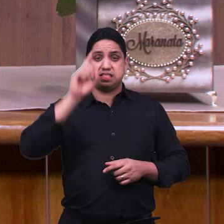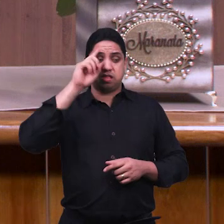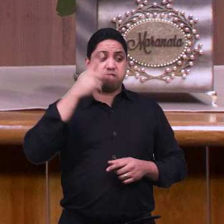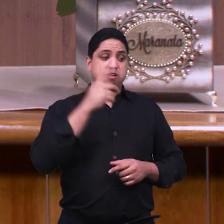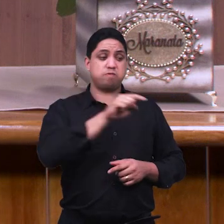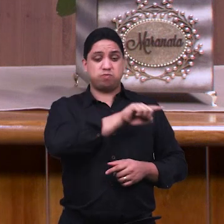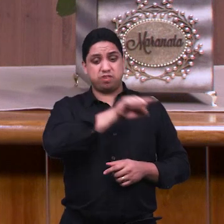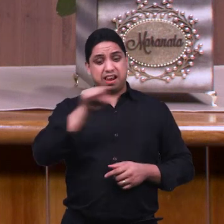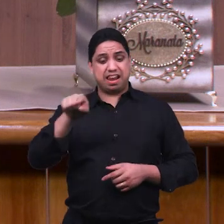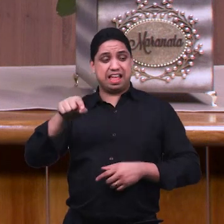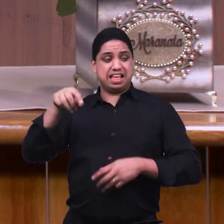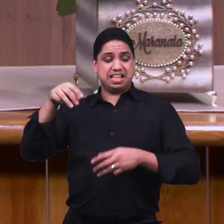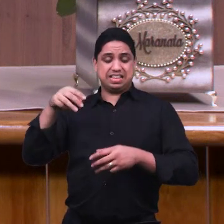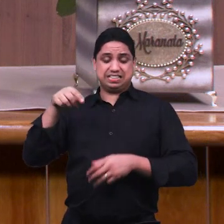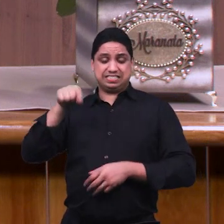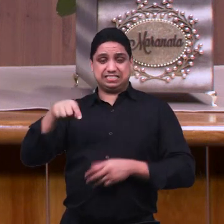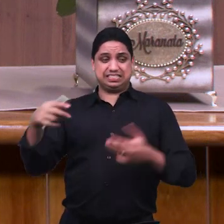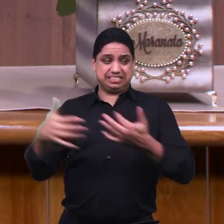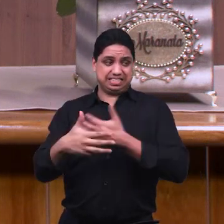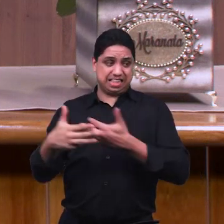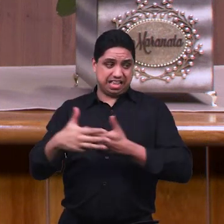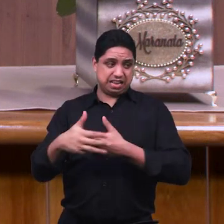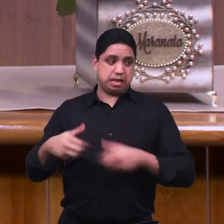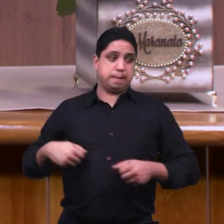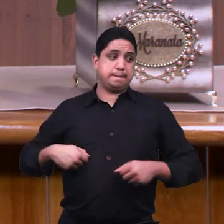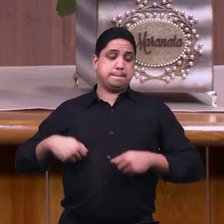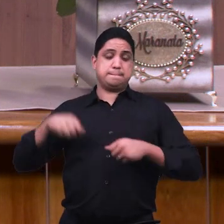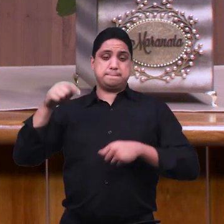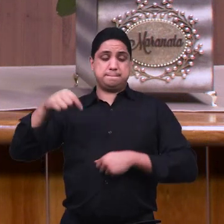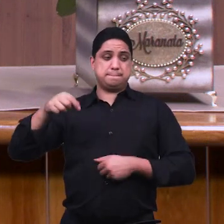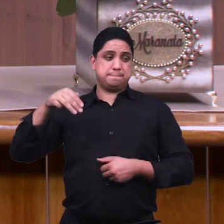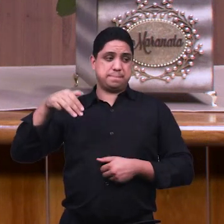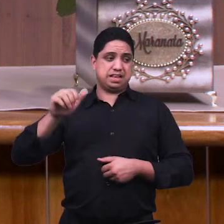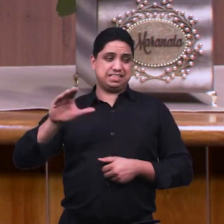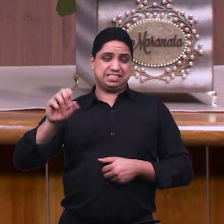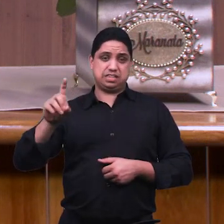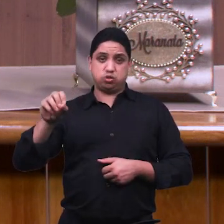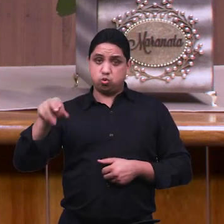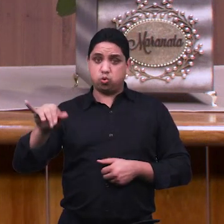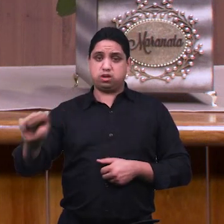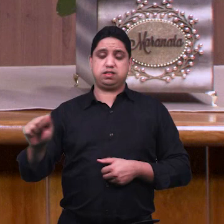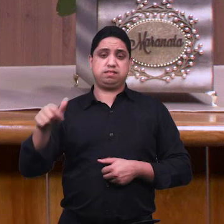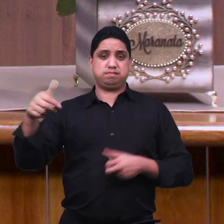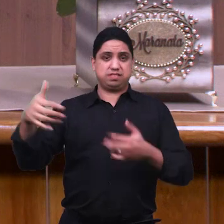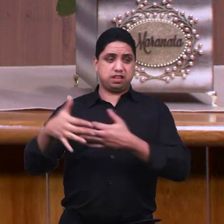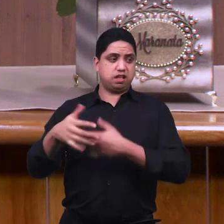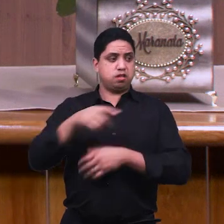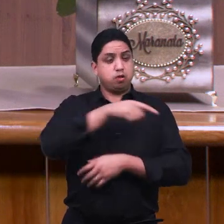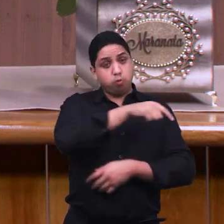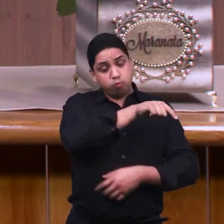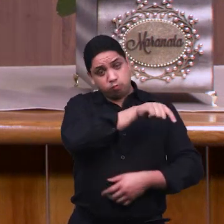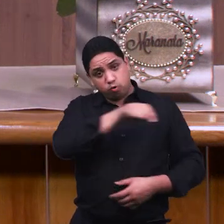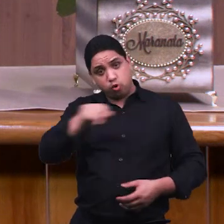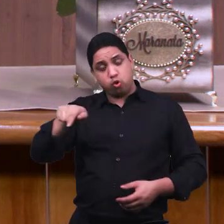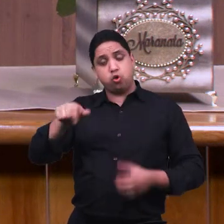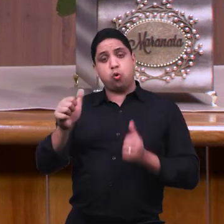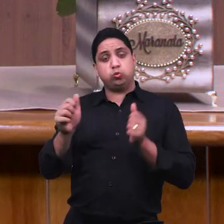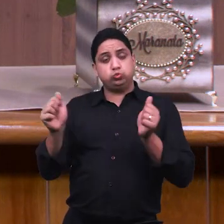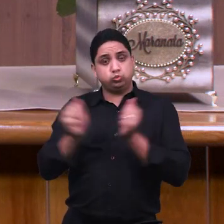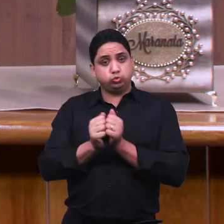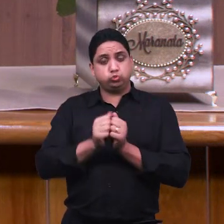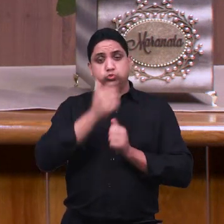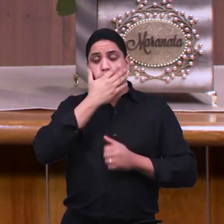Macedônia e ajuda. Uma visão que ele teve com alguém da Macedônia pedindo para ele ir lá ajudar. Na visão, Paulo foi, porque teve uma visão. Silas foi com